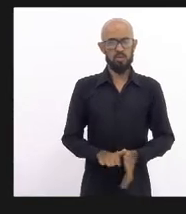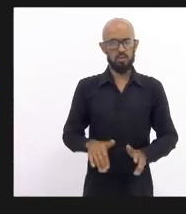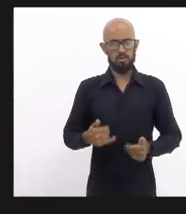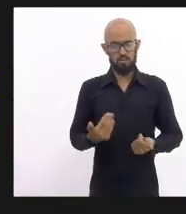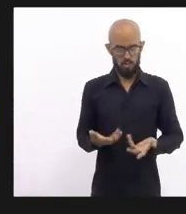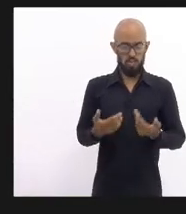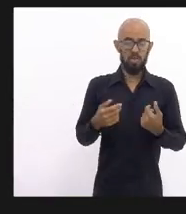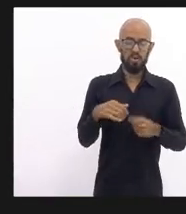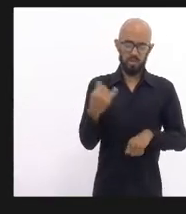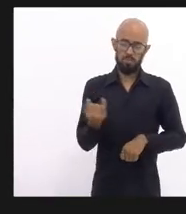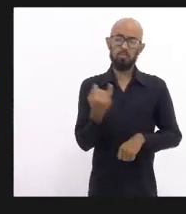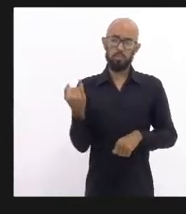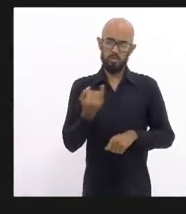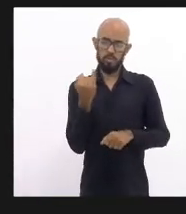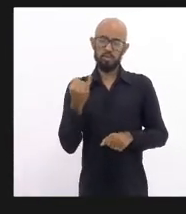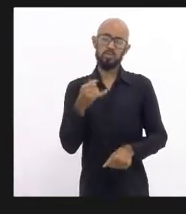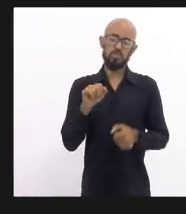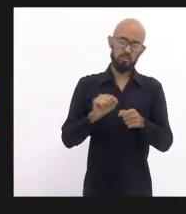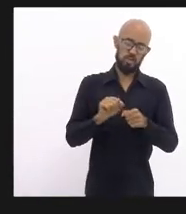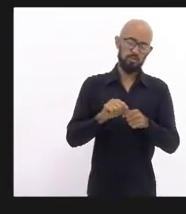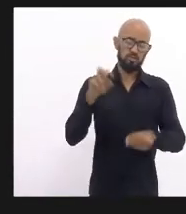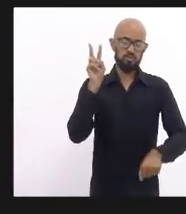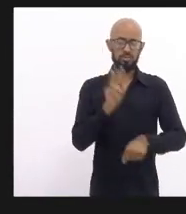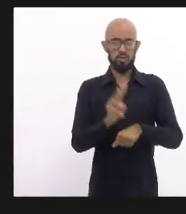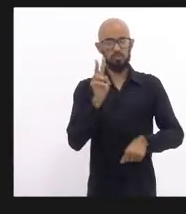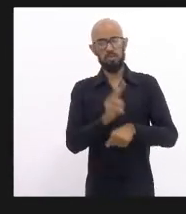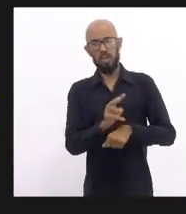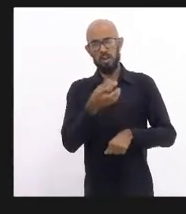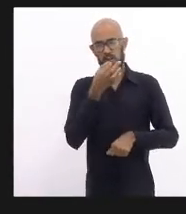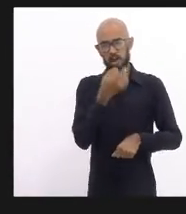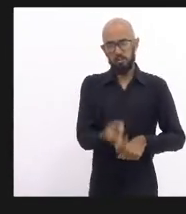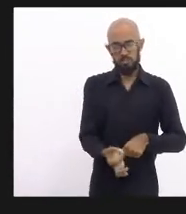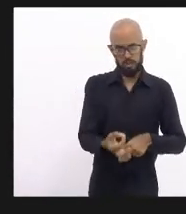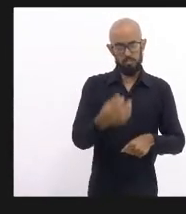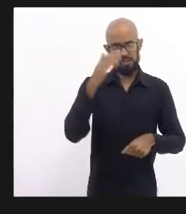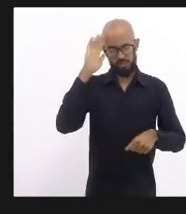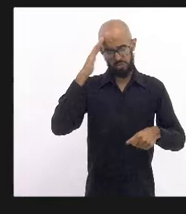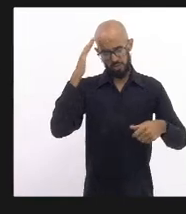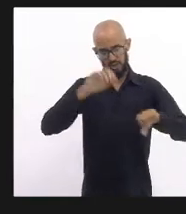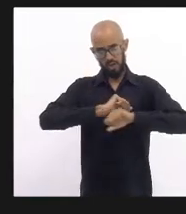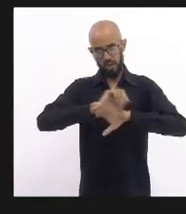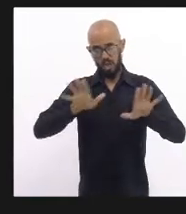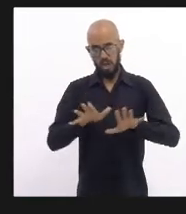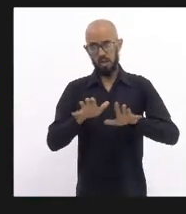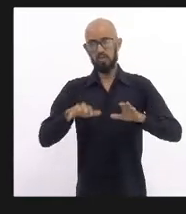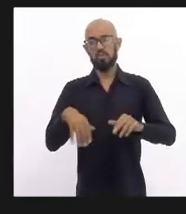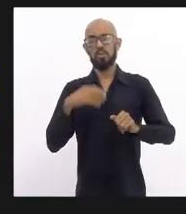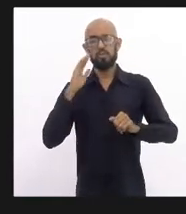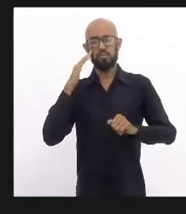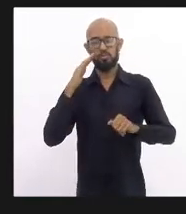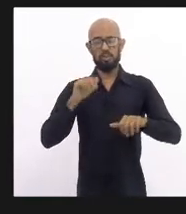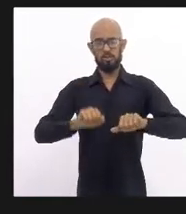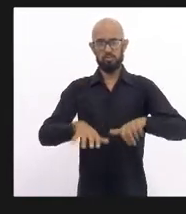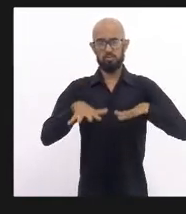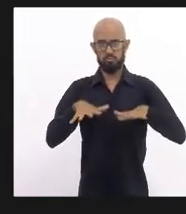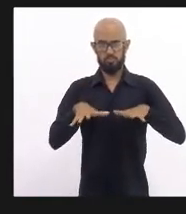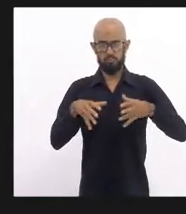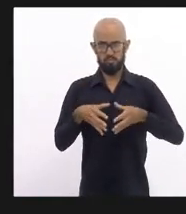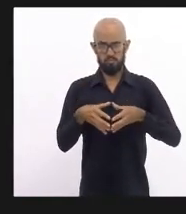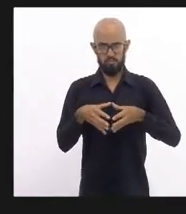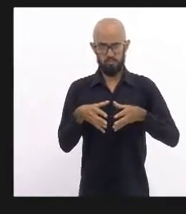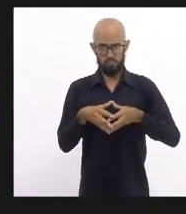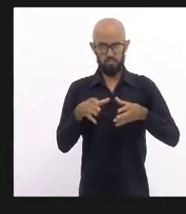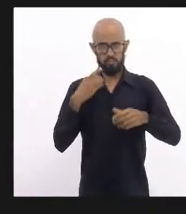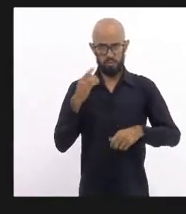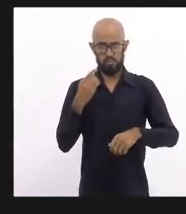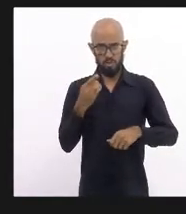dois fizessem ampla defesa de suas posições para melhor entendimento do colegiado. Eu queria solicitar a Vossa Excelência que retirasse